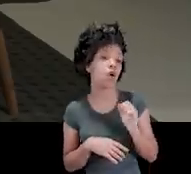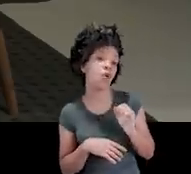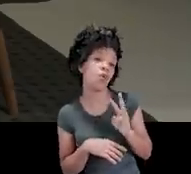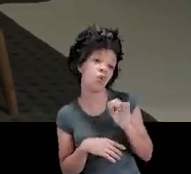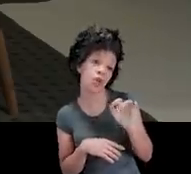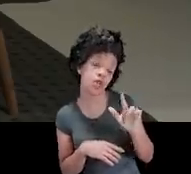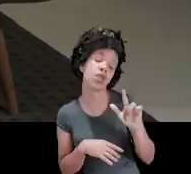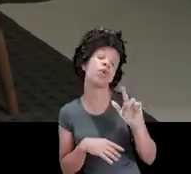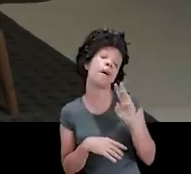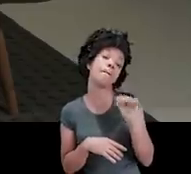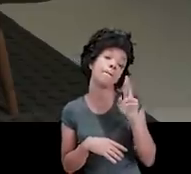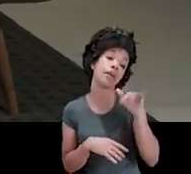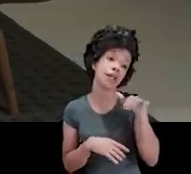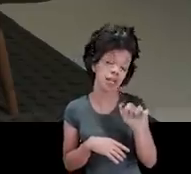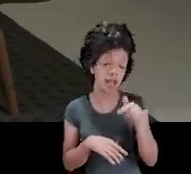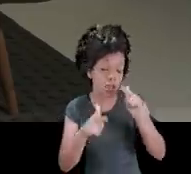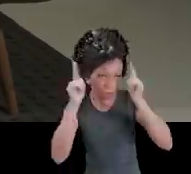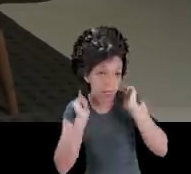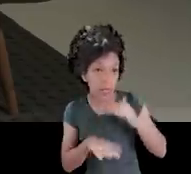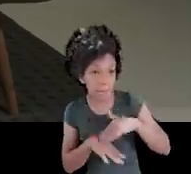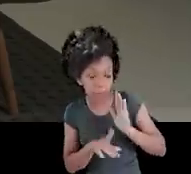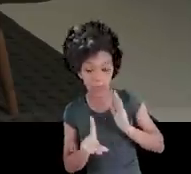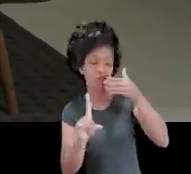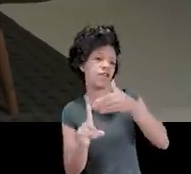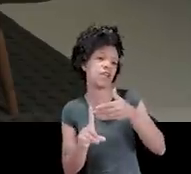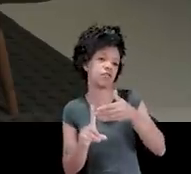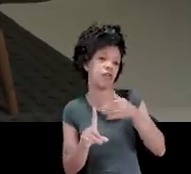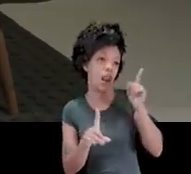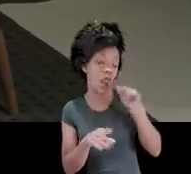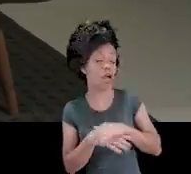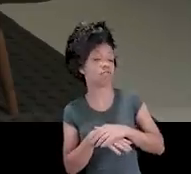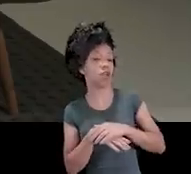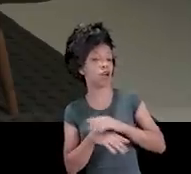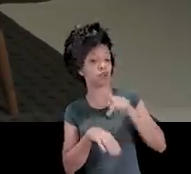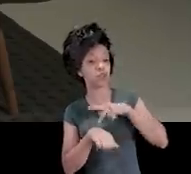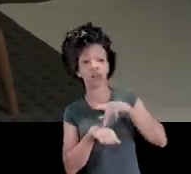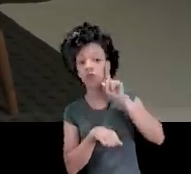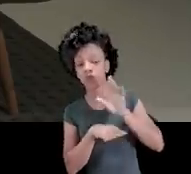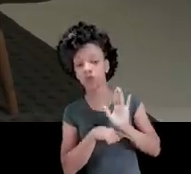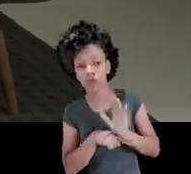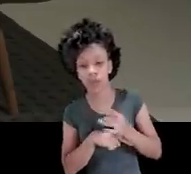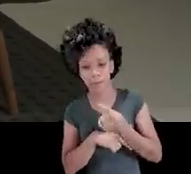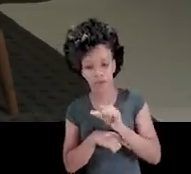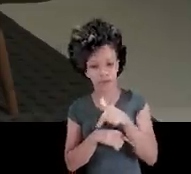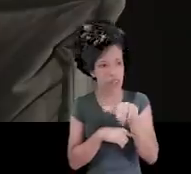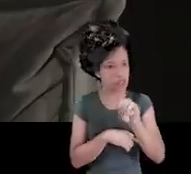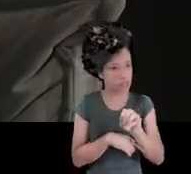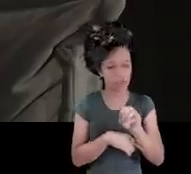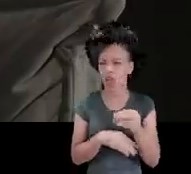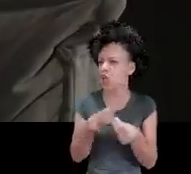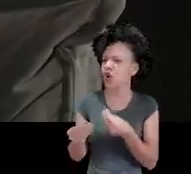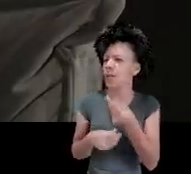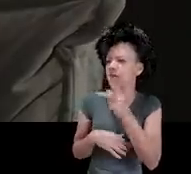foi provavelmente o careca mais conhecido de Hollywood nos anos 70. E como